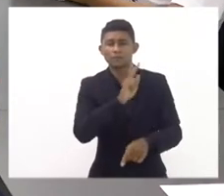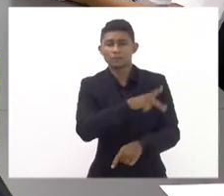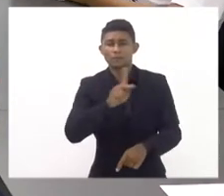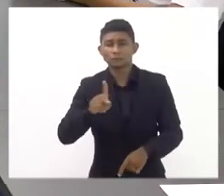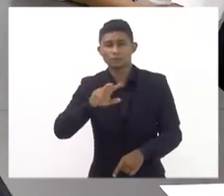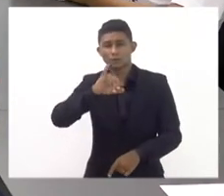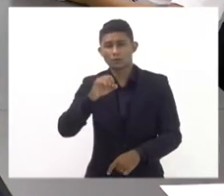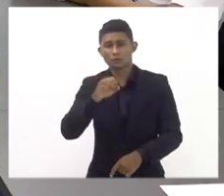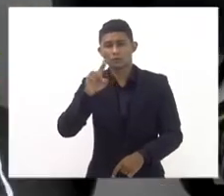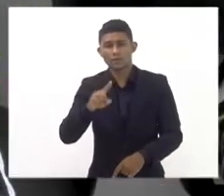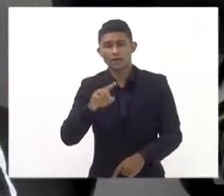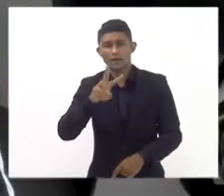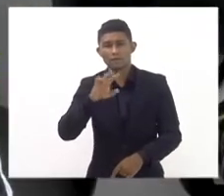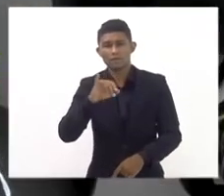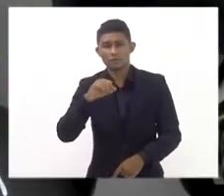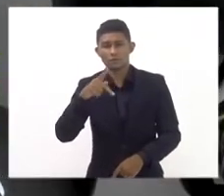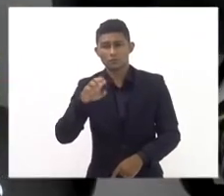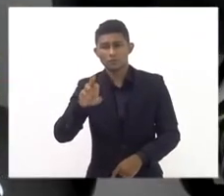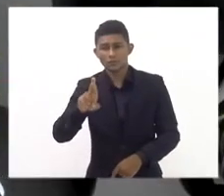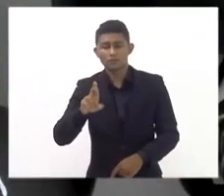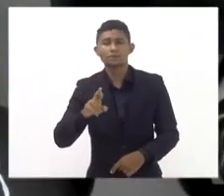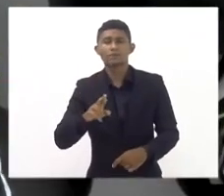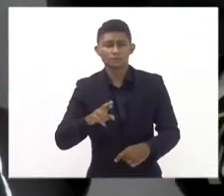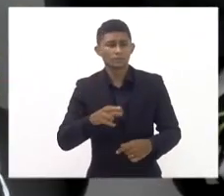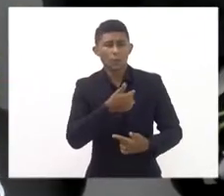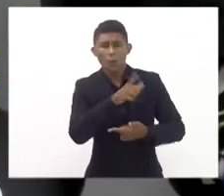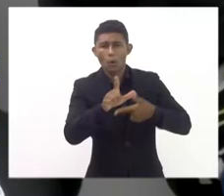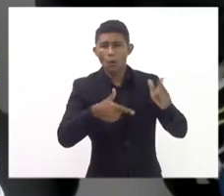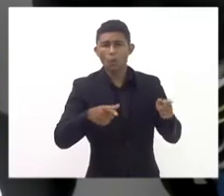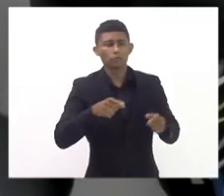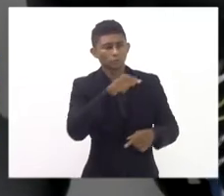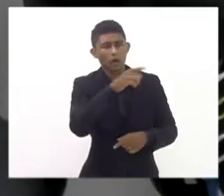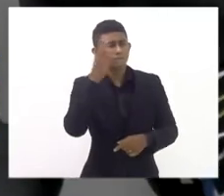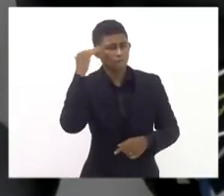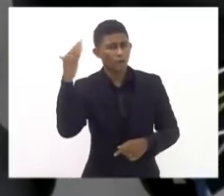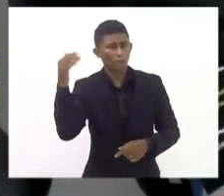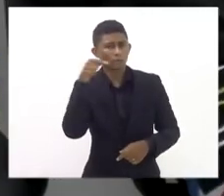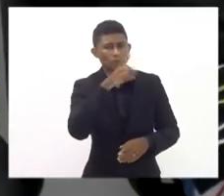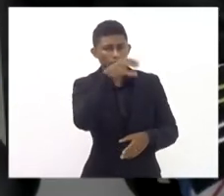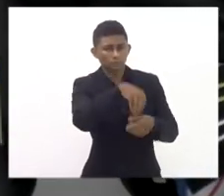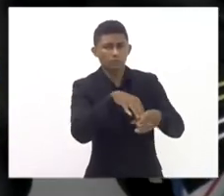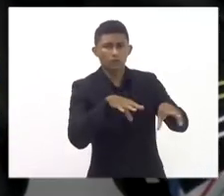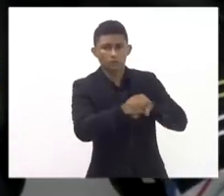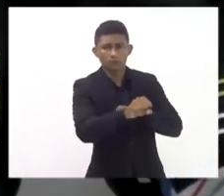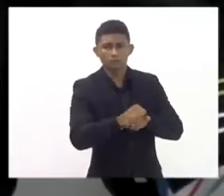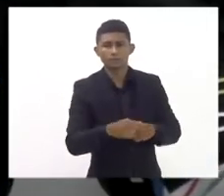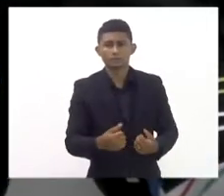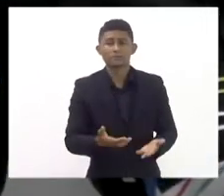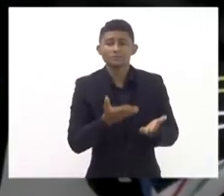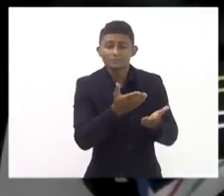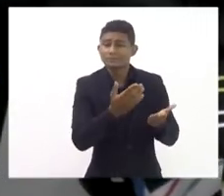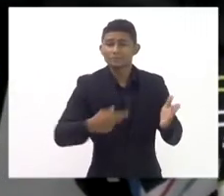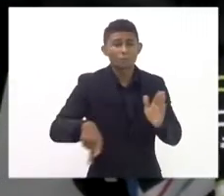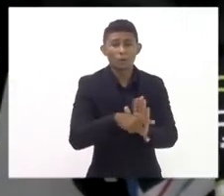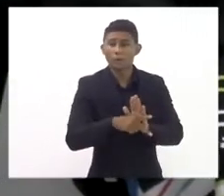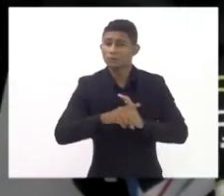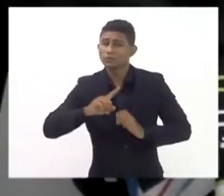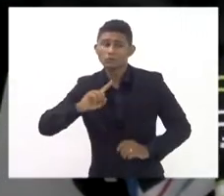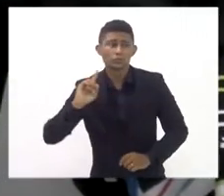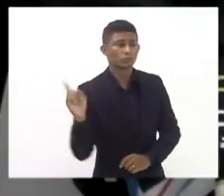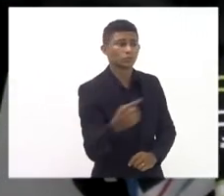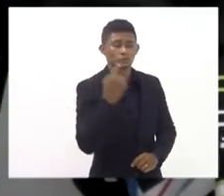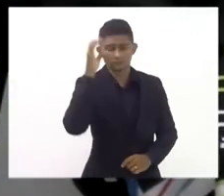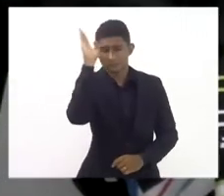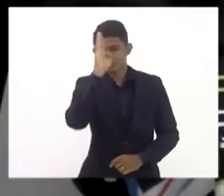Wilke e Cecília Meirelles, entre outros. Esse é um patrimônio nosso enquanto brasileiros. É importante lembrar disso, porque a gente tem aqui